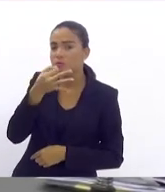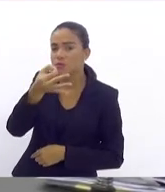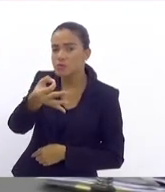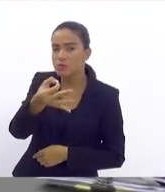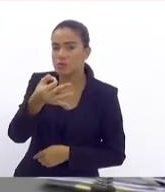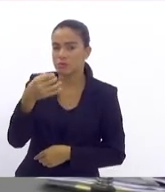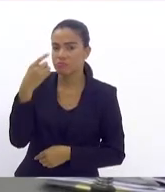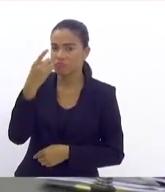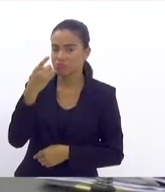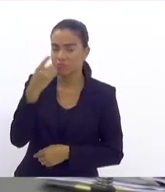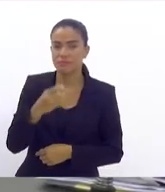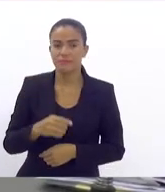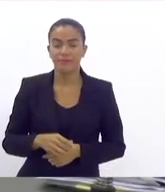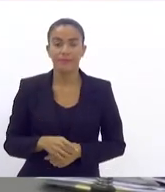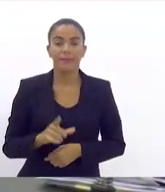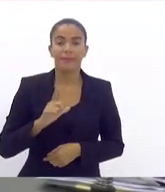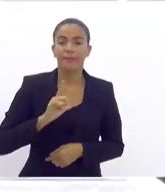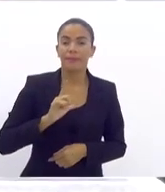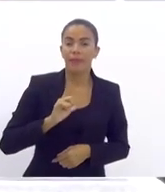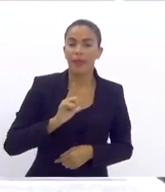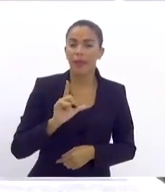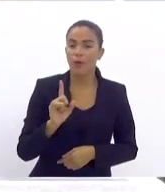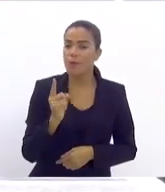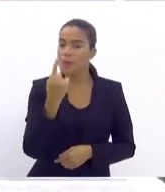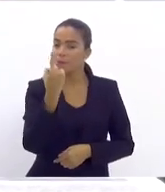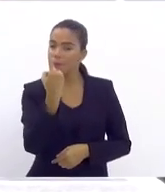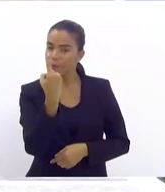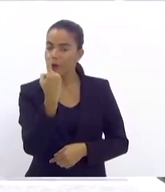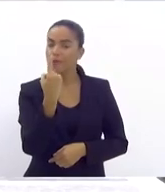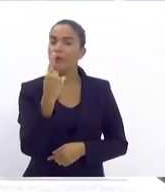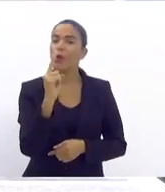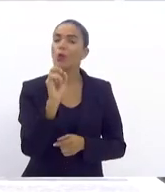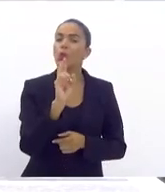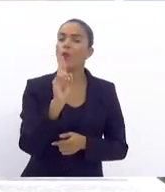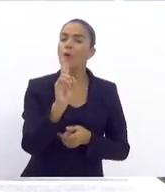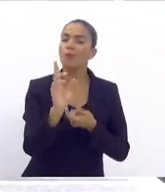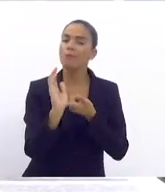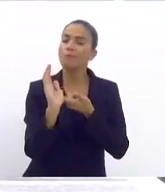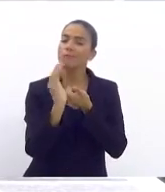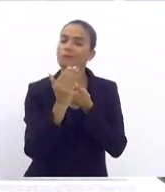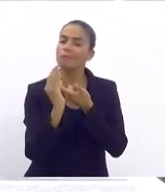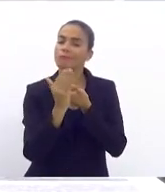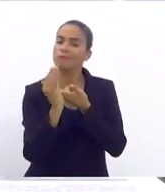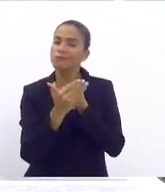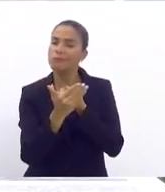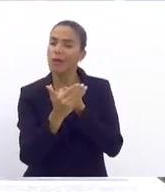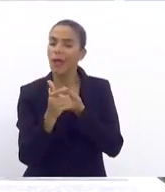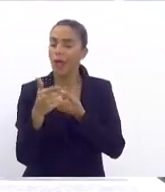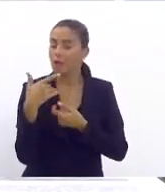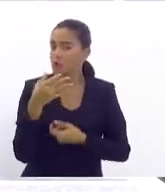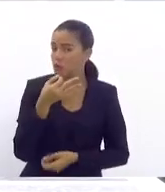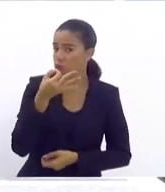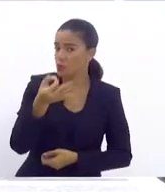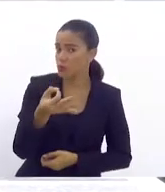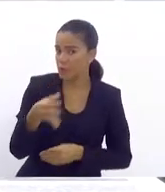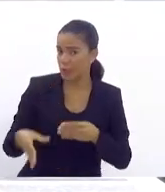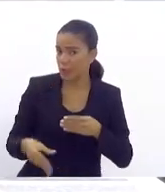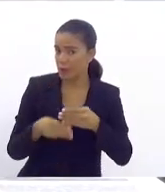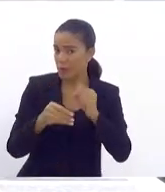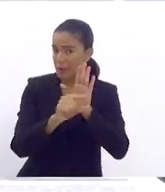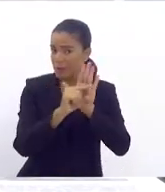aí há uma questão de nomenclatura. E eu queria sugerir, na verdade, para a ementa, ao